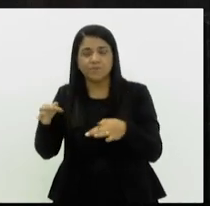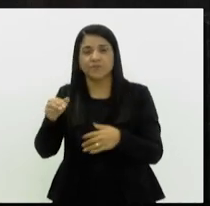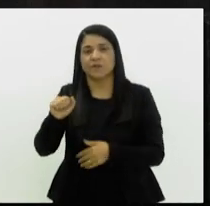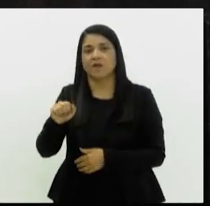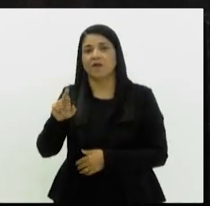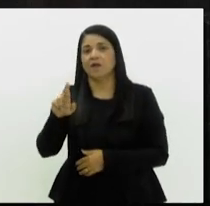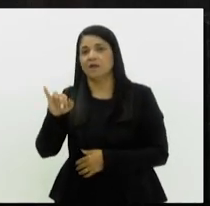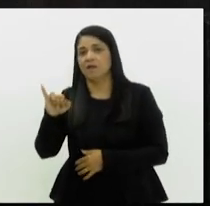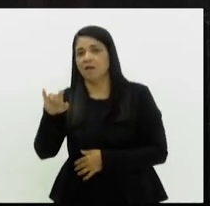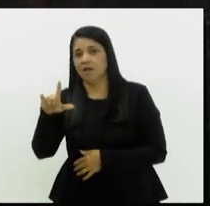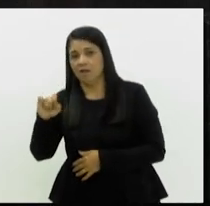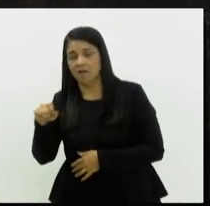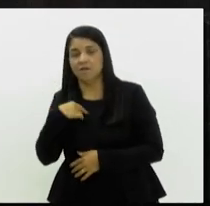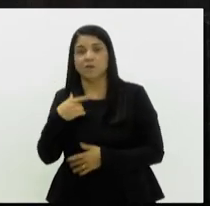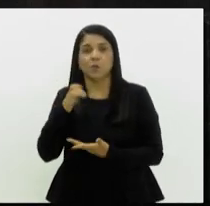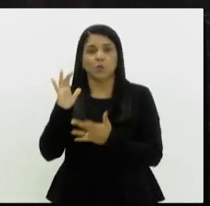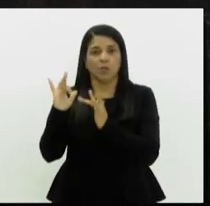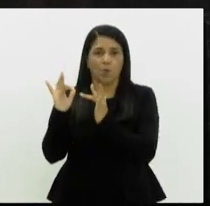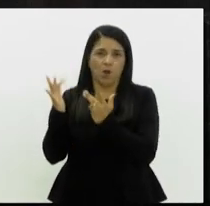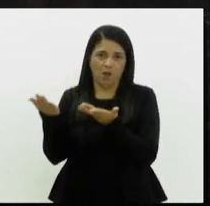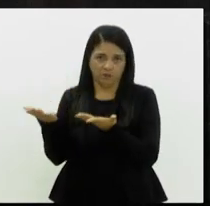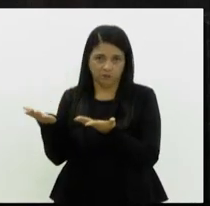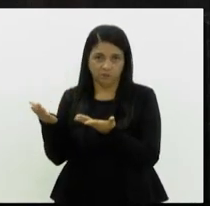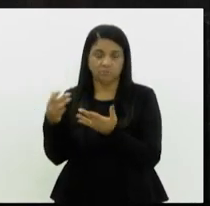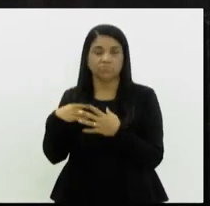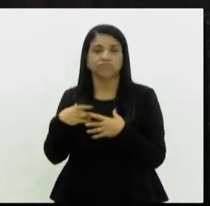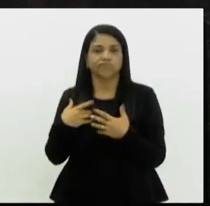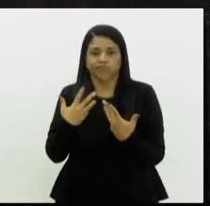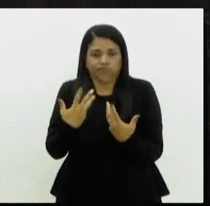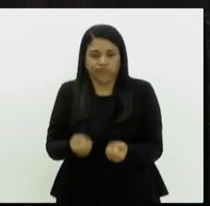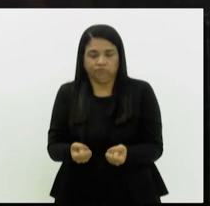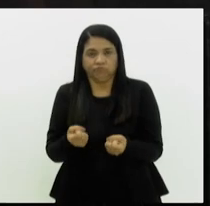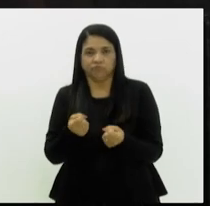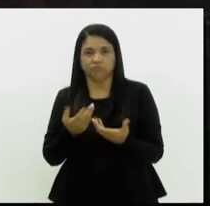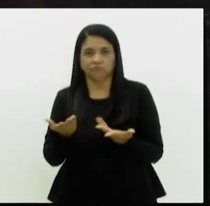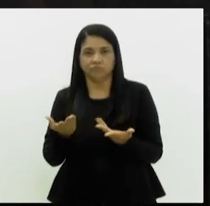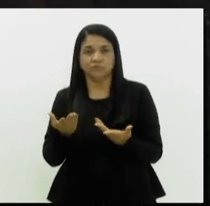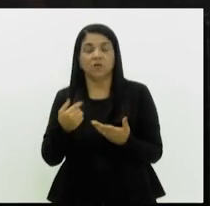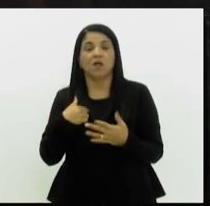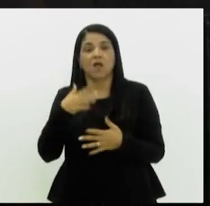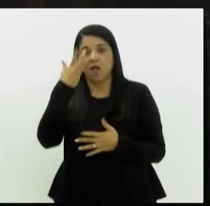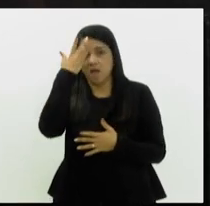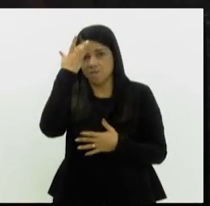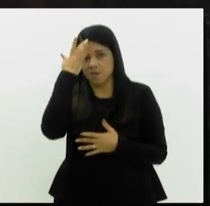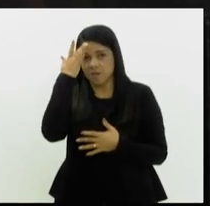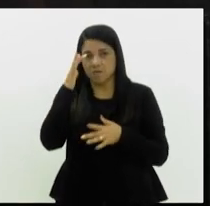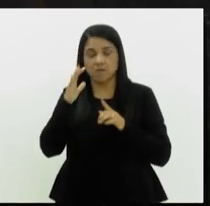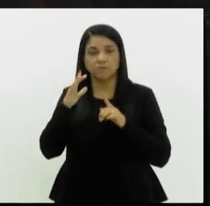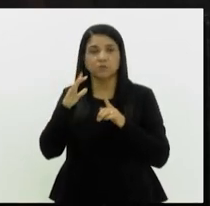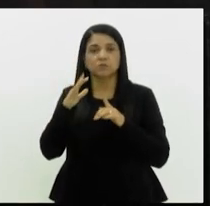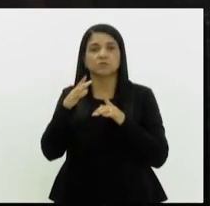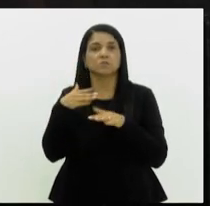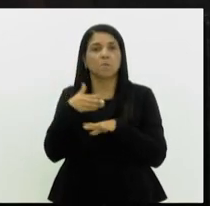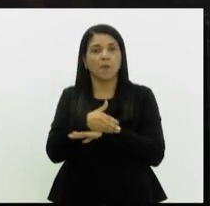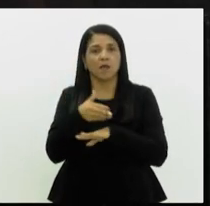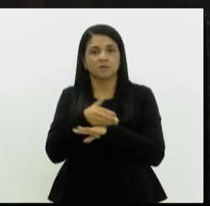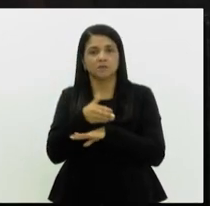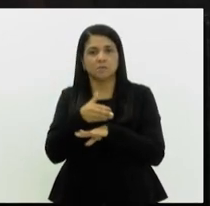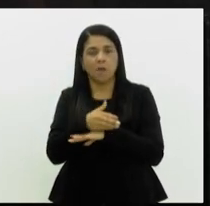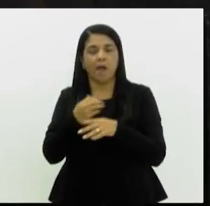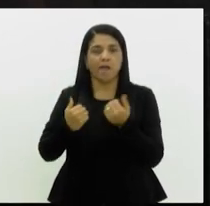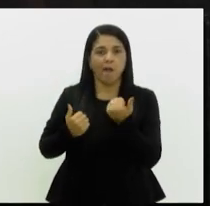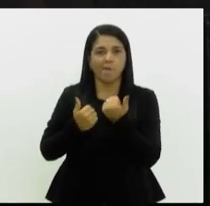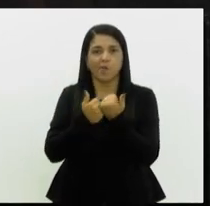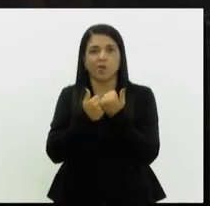prática. Somaremos a qualquer atividade. Amanhã tem o ato que estaremos participando e apoiando, né,